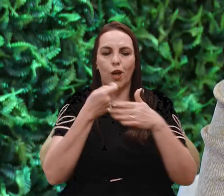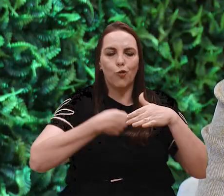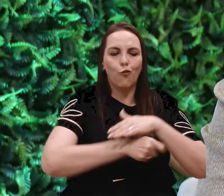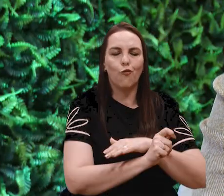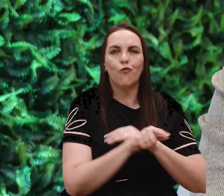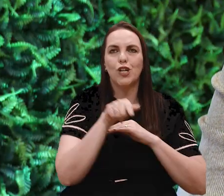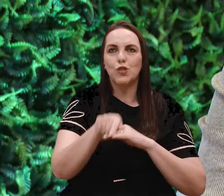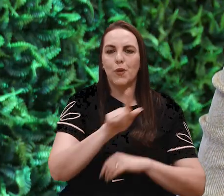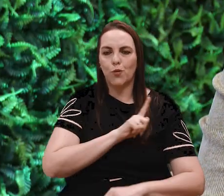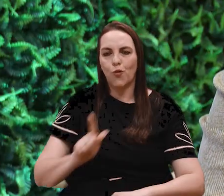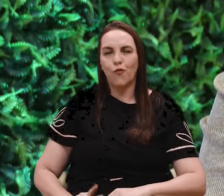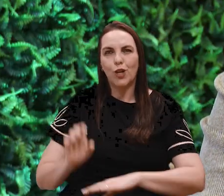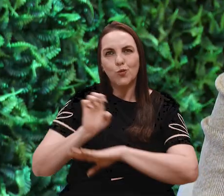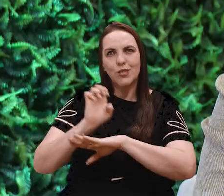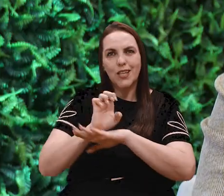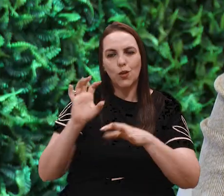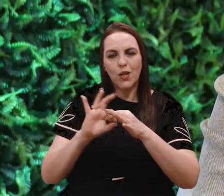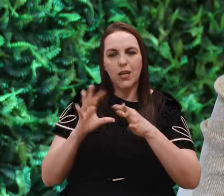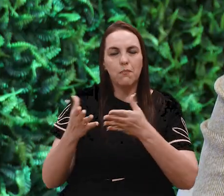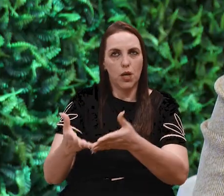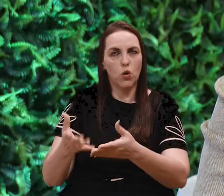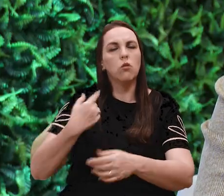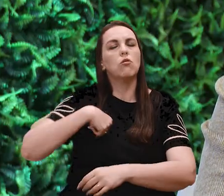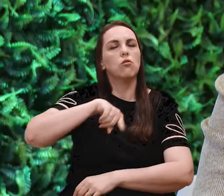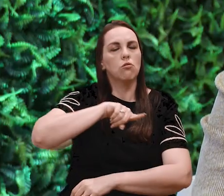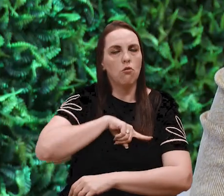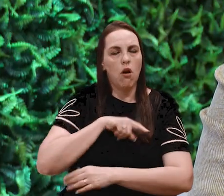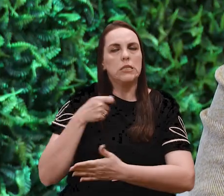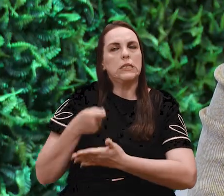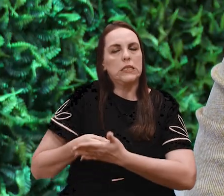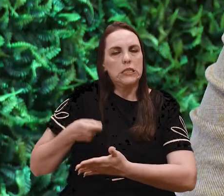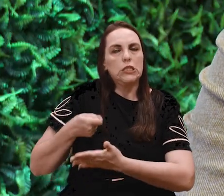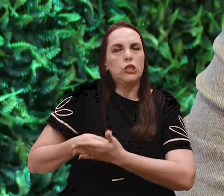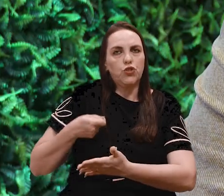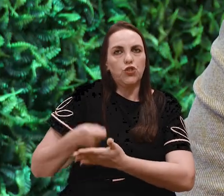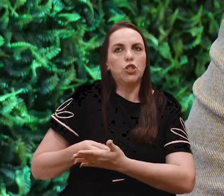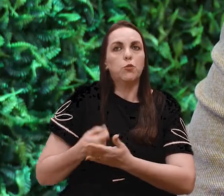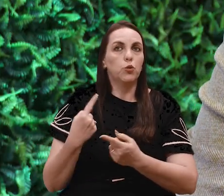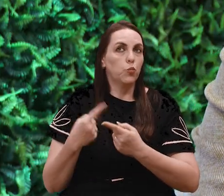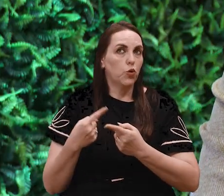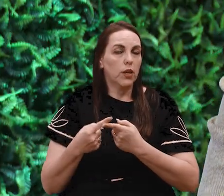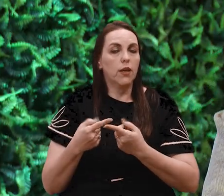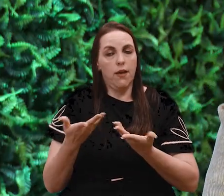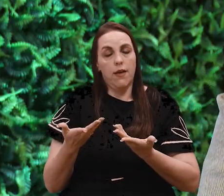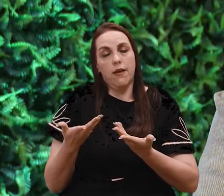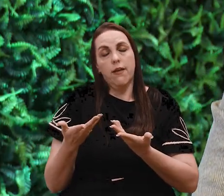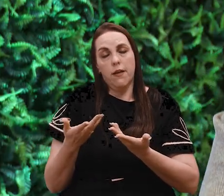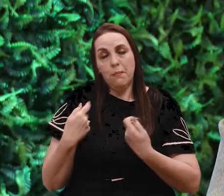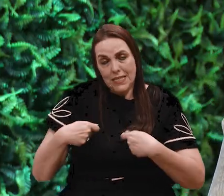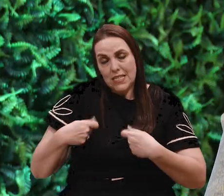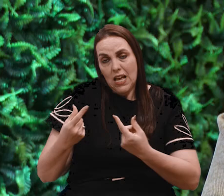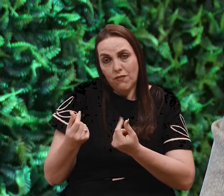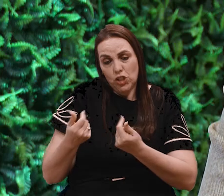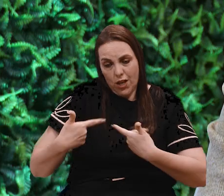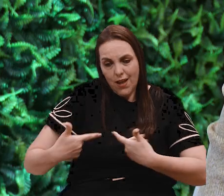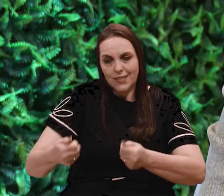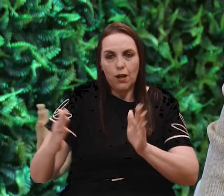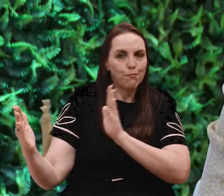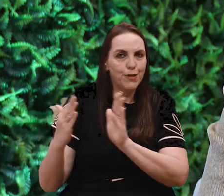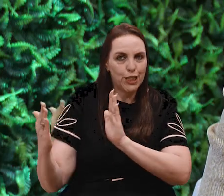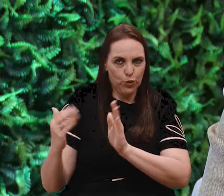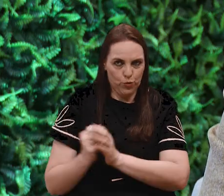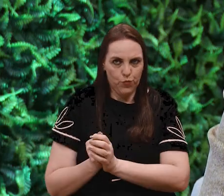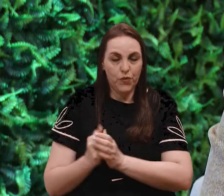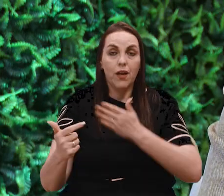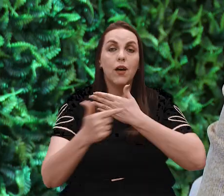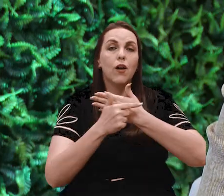governo do estado, nós batemos bastante nessa tecla. Cabe dizer aqui que o papel da SIC